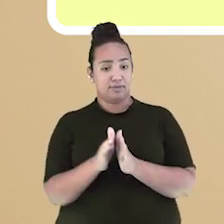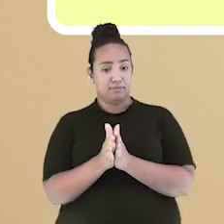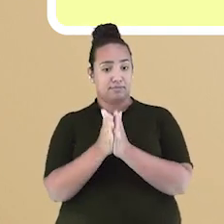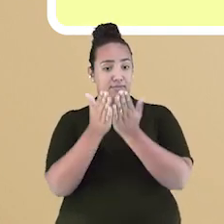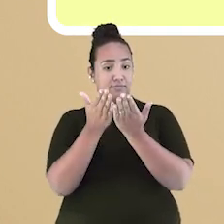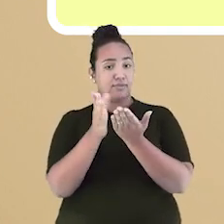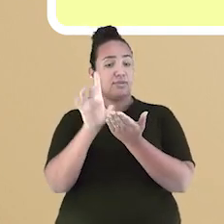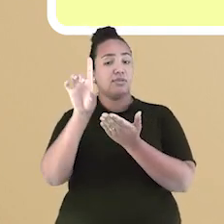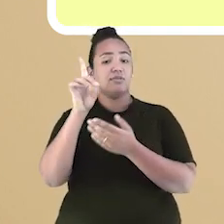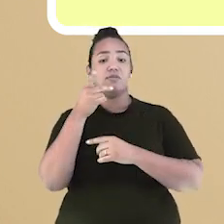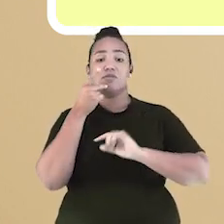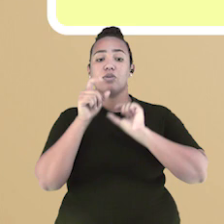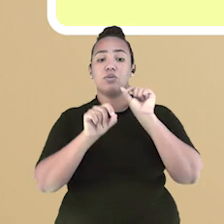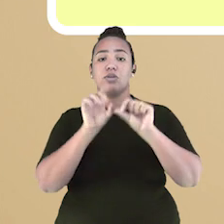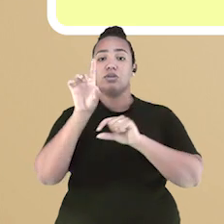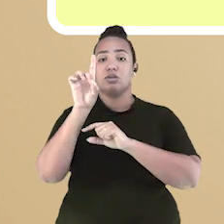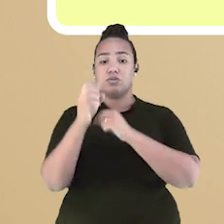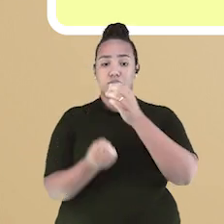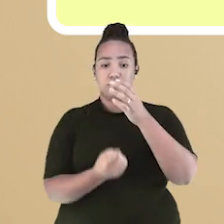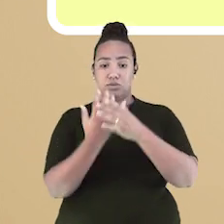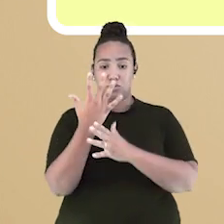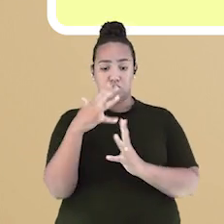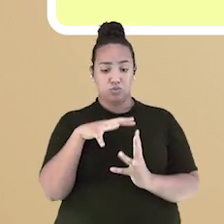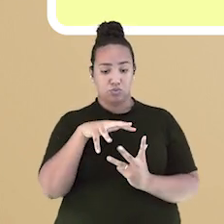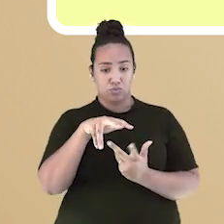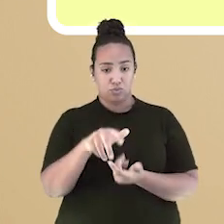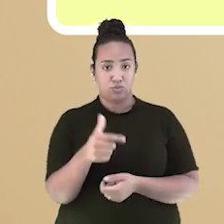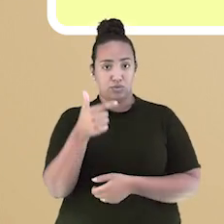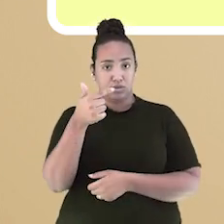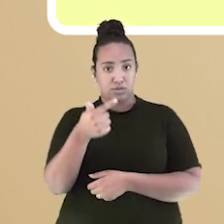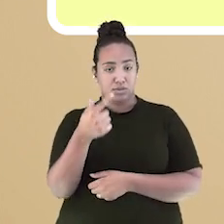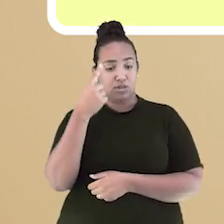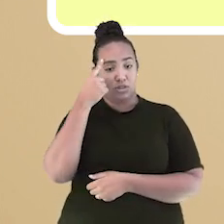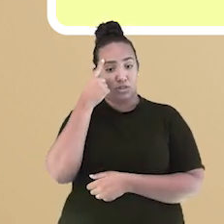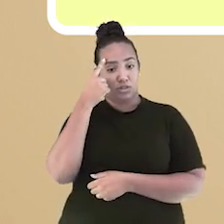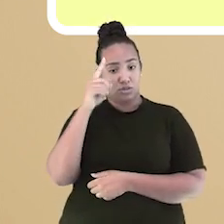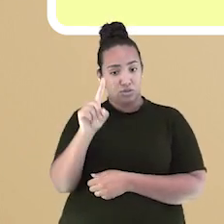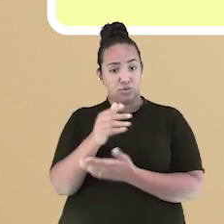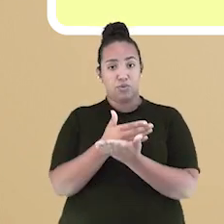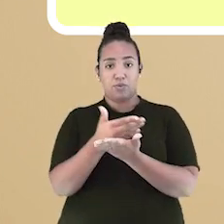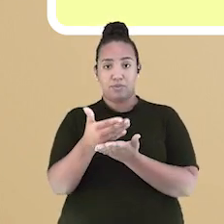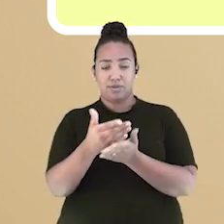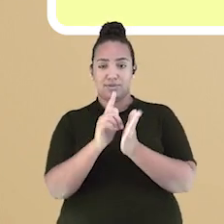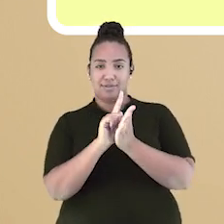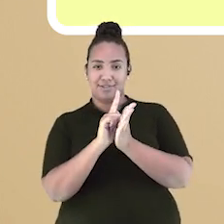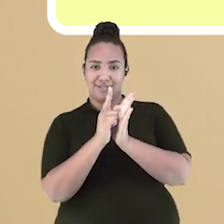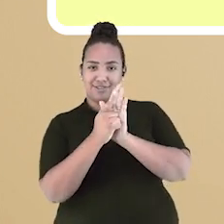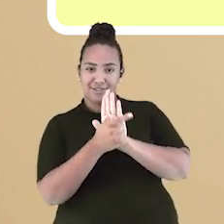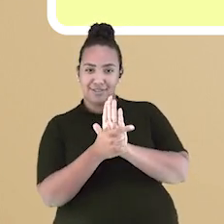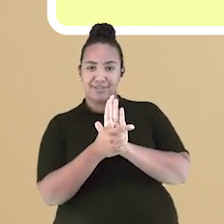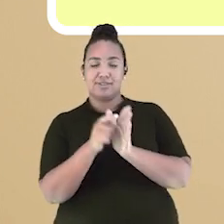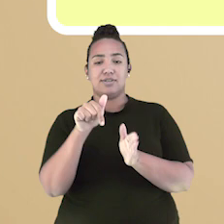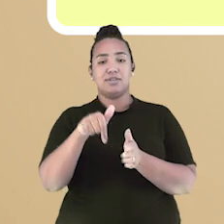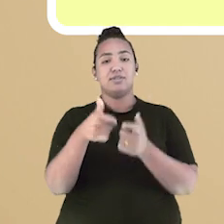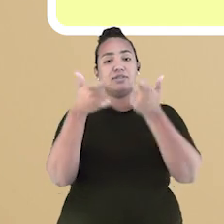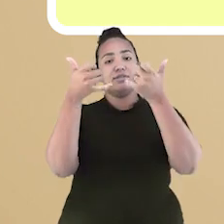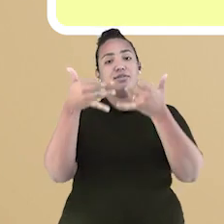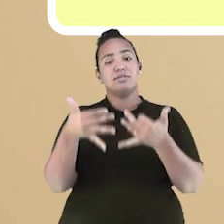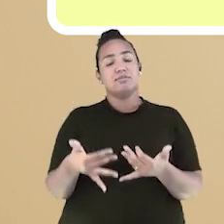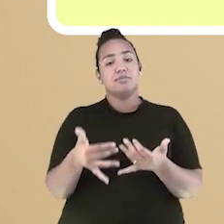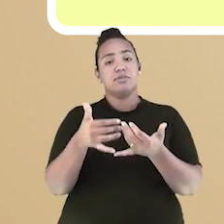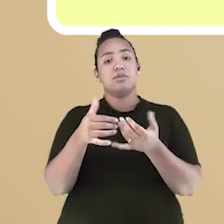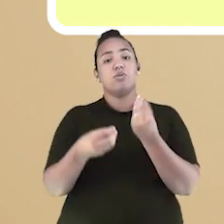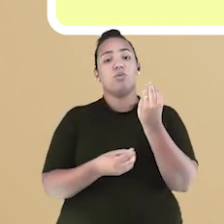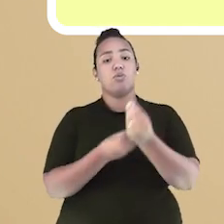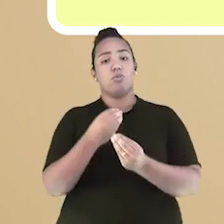criacionismo bíblico relata que Deus teria feito a terra em 7 dias, especificamente em Gênesis, que narra sobre a criação do mundo